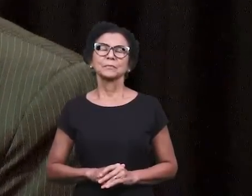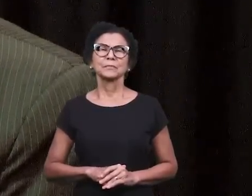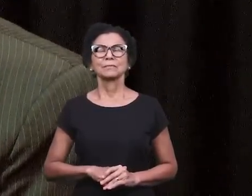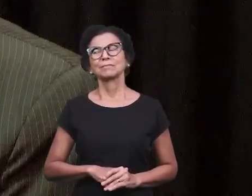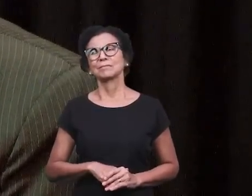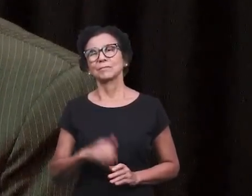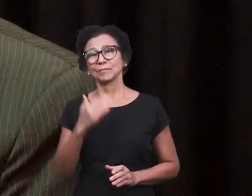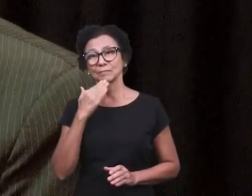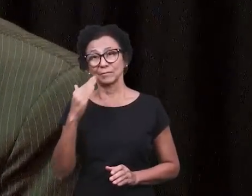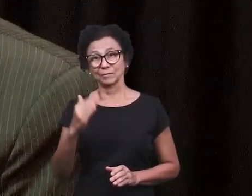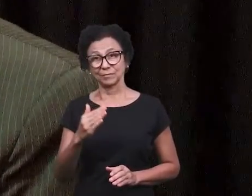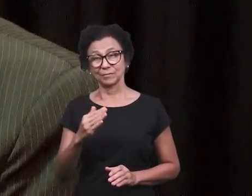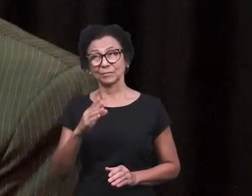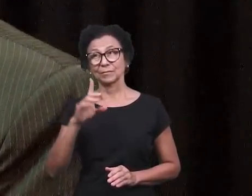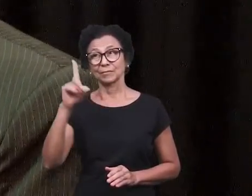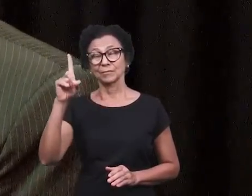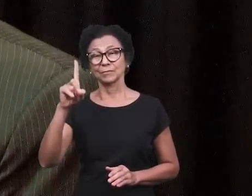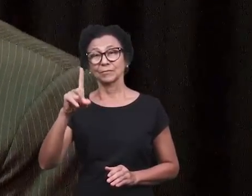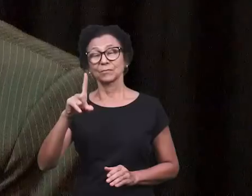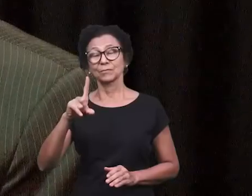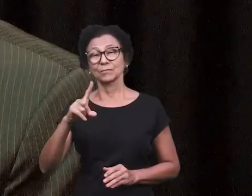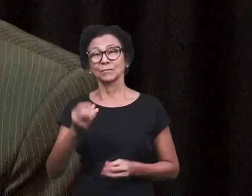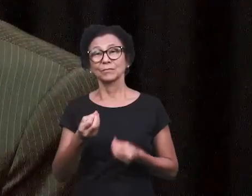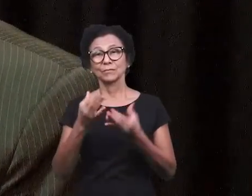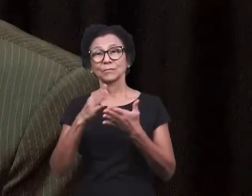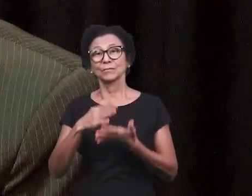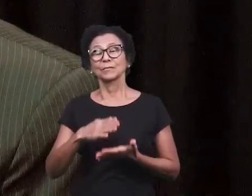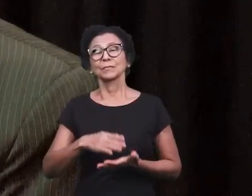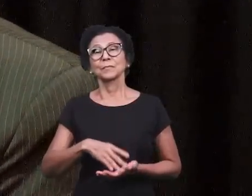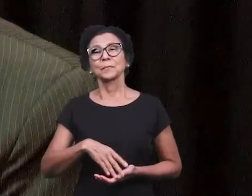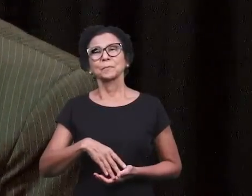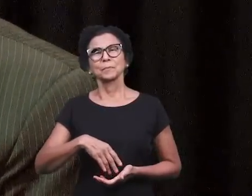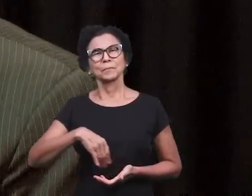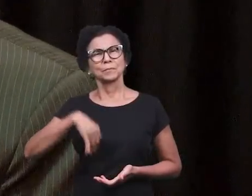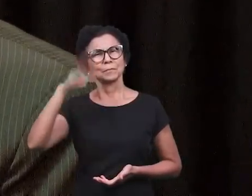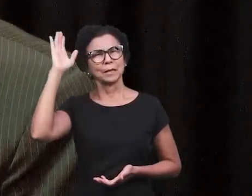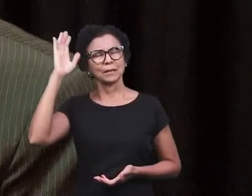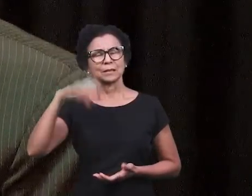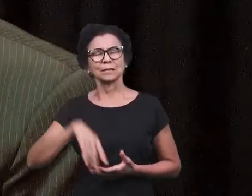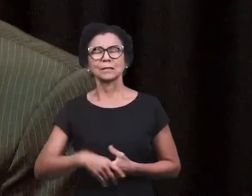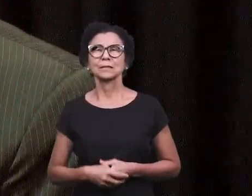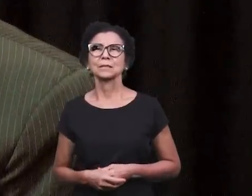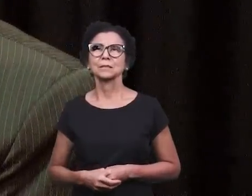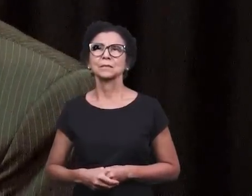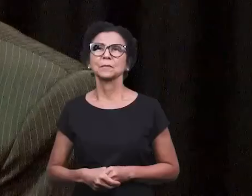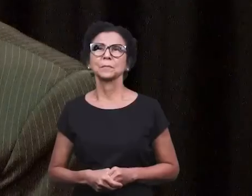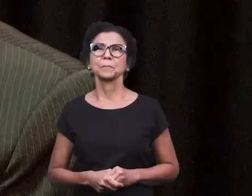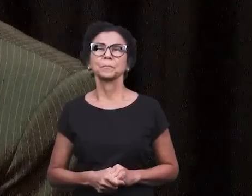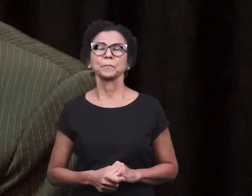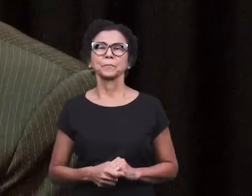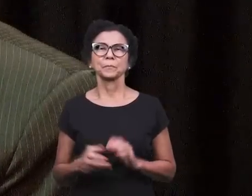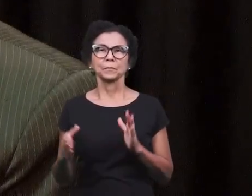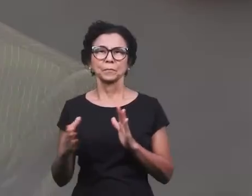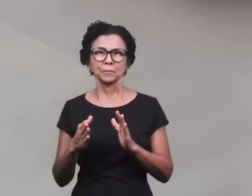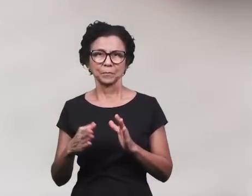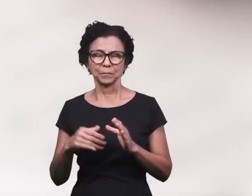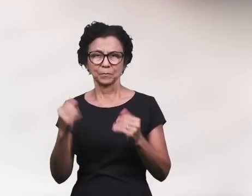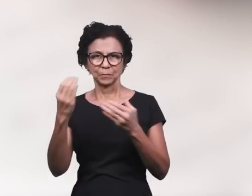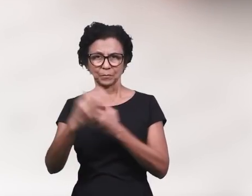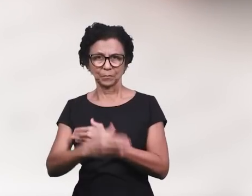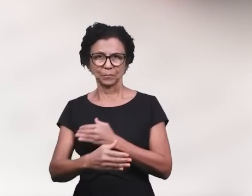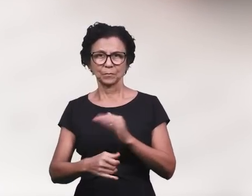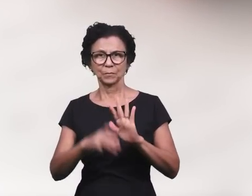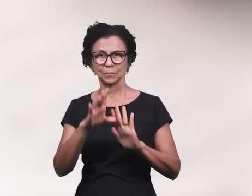aquilo que pedimos ou pensamos. O texto que norteou nos norteou durante todo esse período foi: